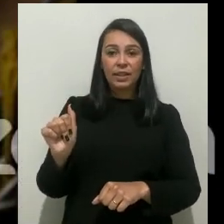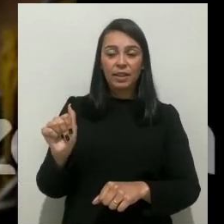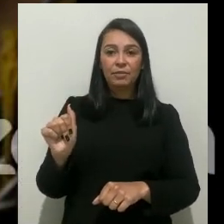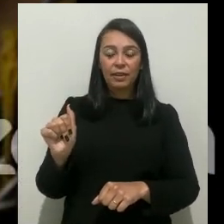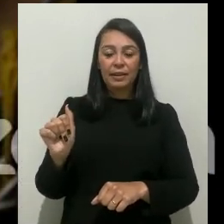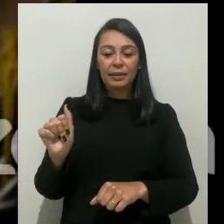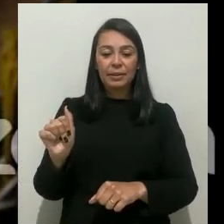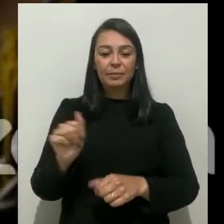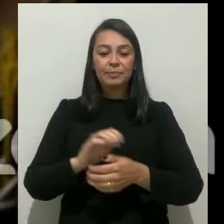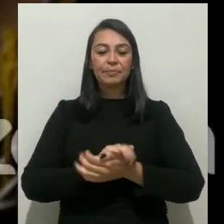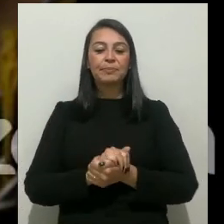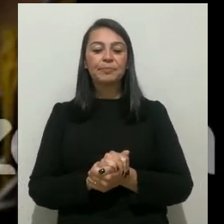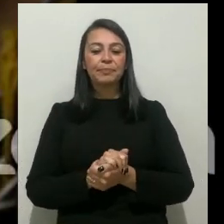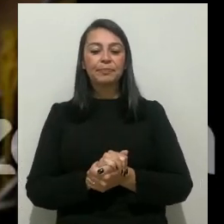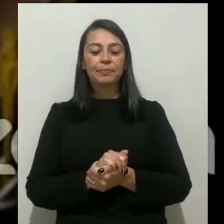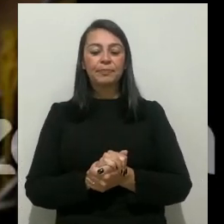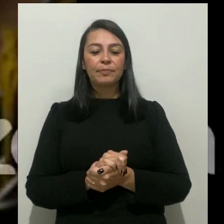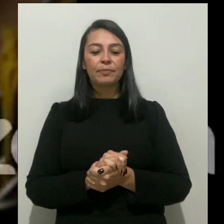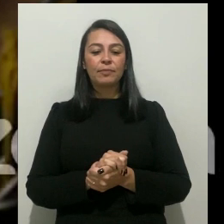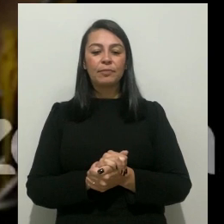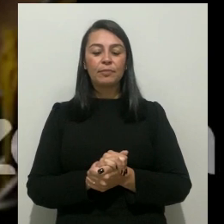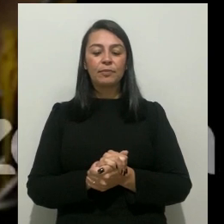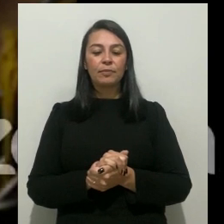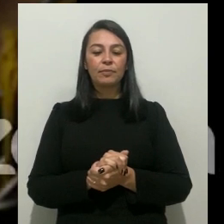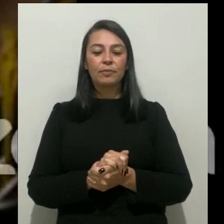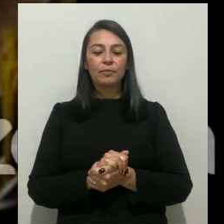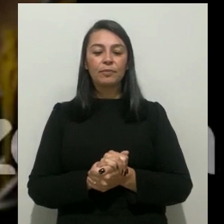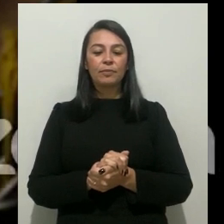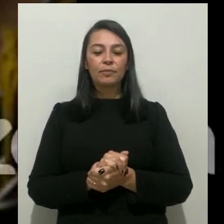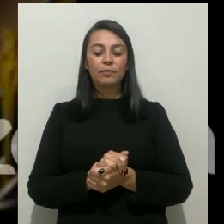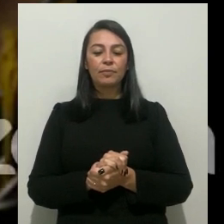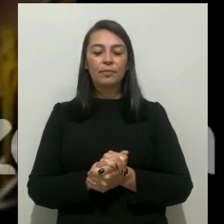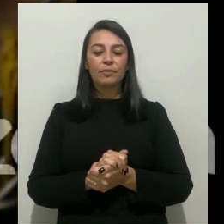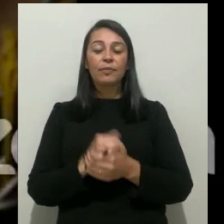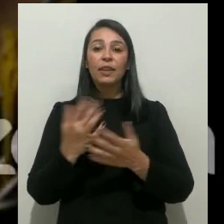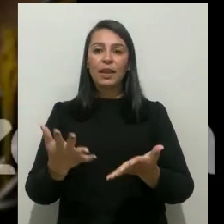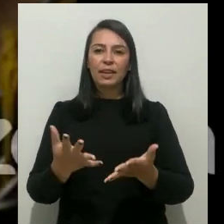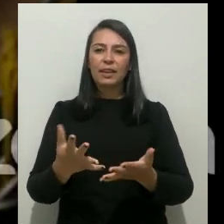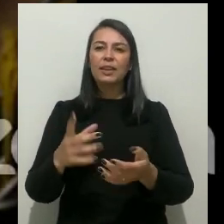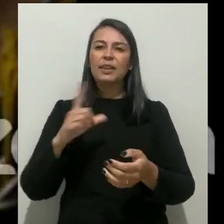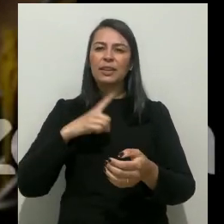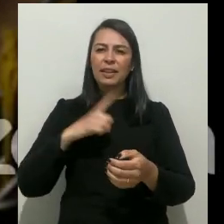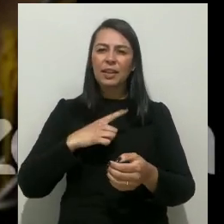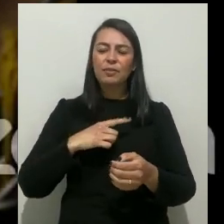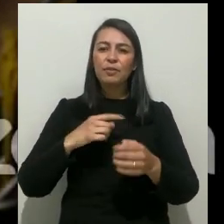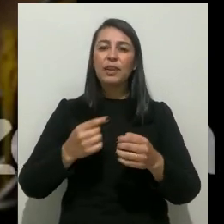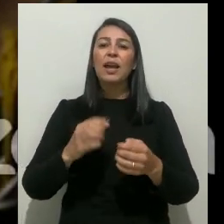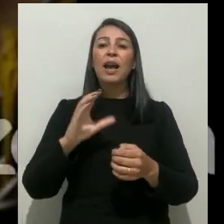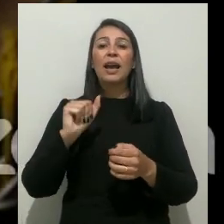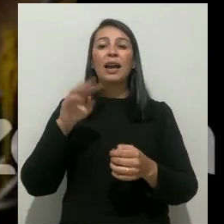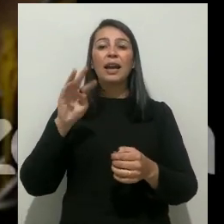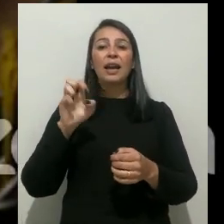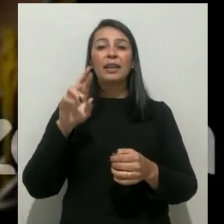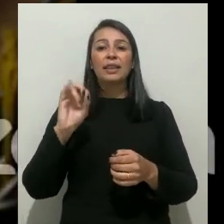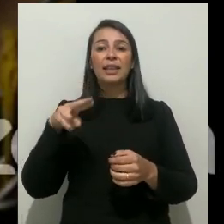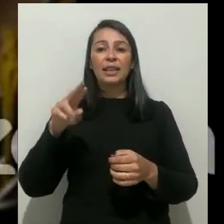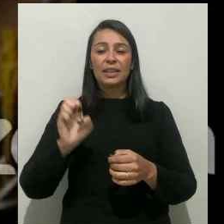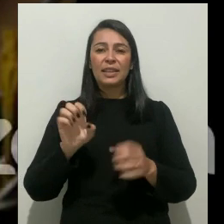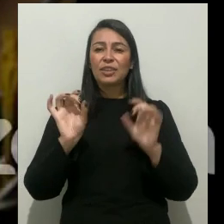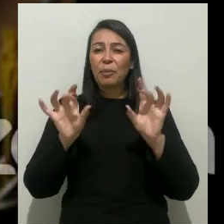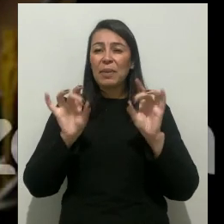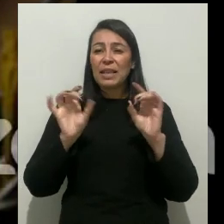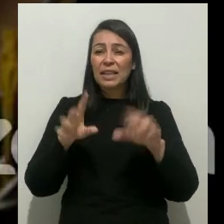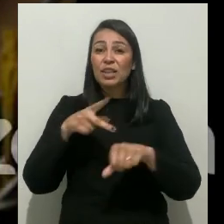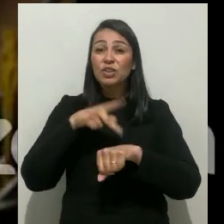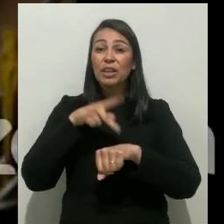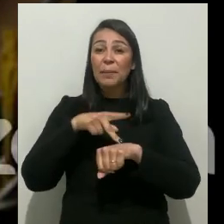não ficou ali nada. A minha supervisora se especializou em pedras, a Caterine Galois, que é servidora do